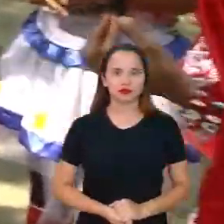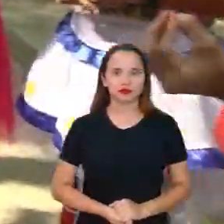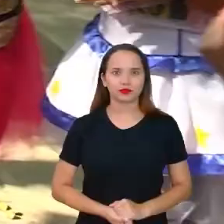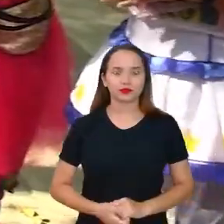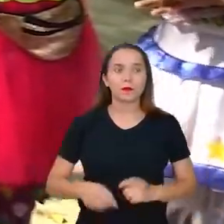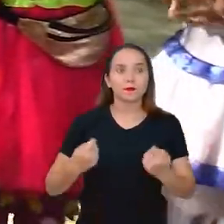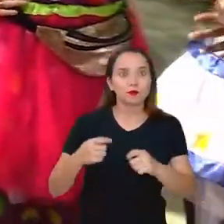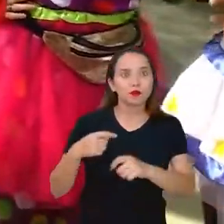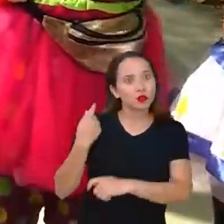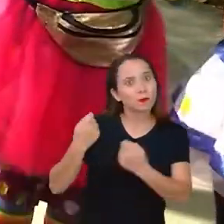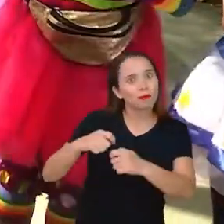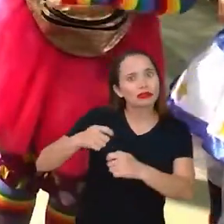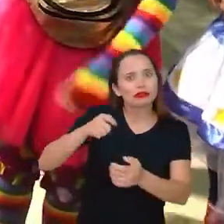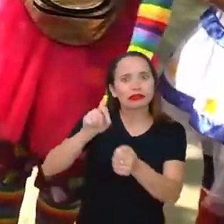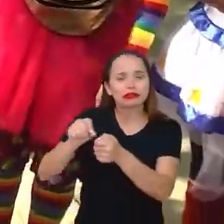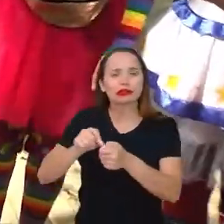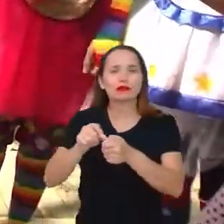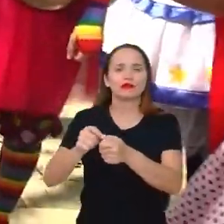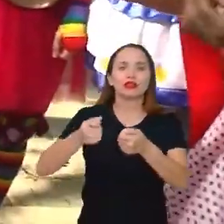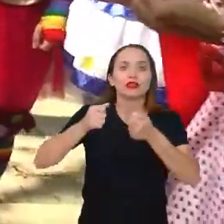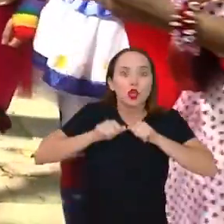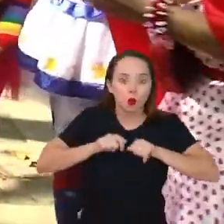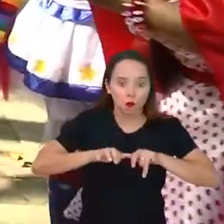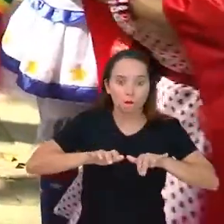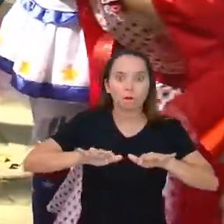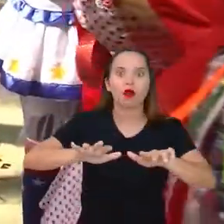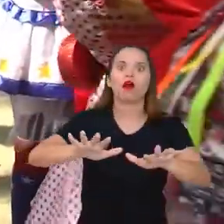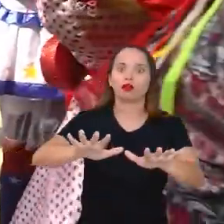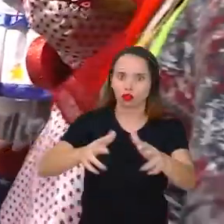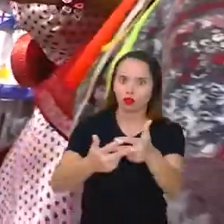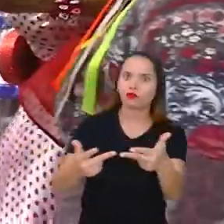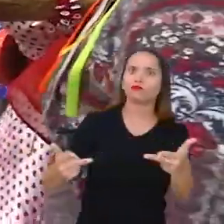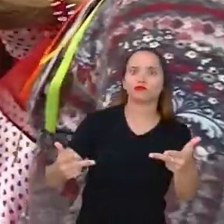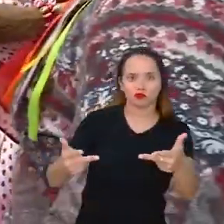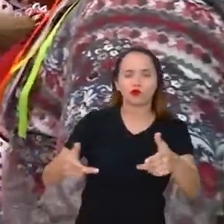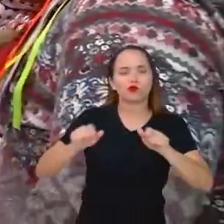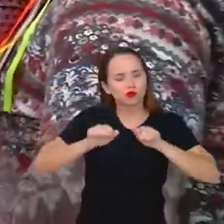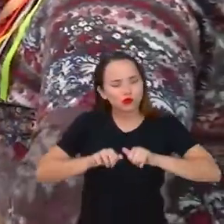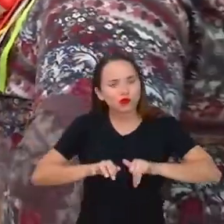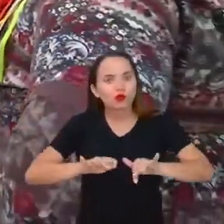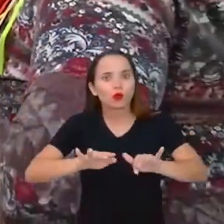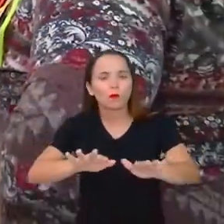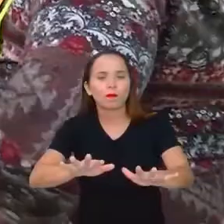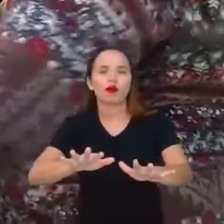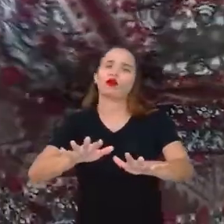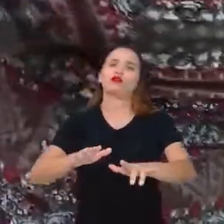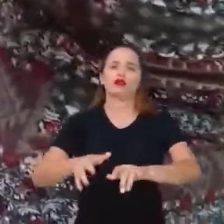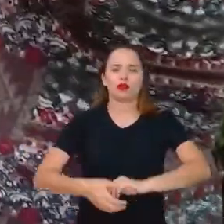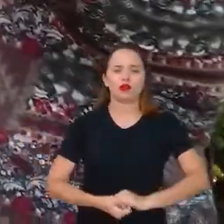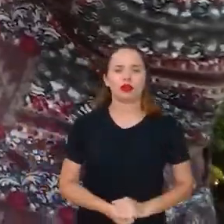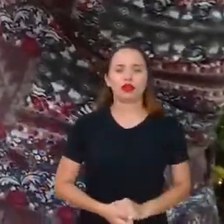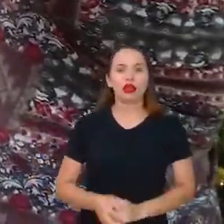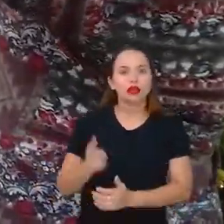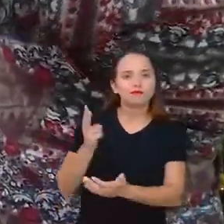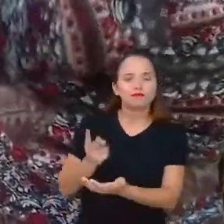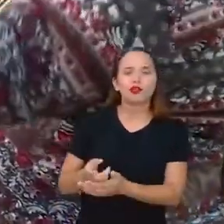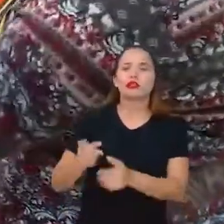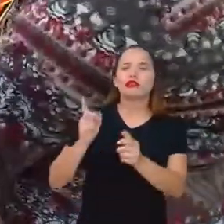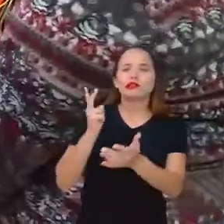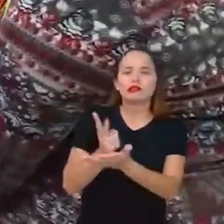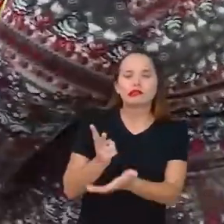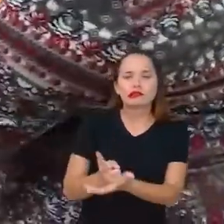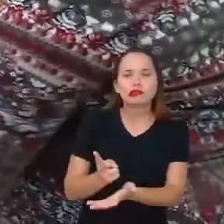fazer compartilhar e quando a gente compartilha o amor sempre